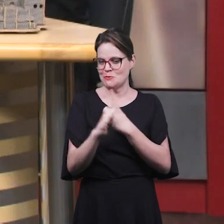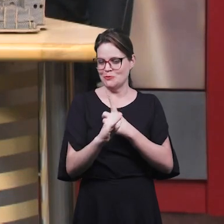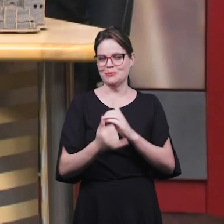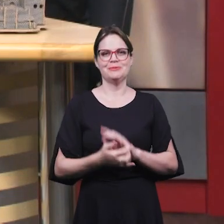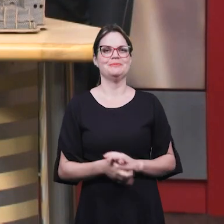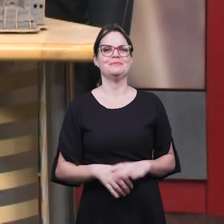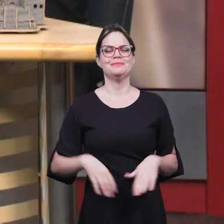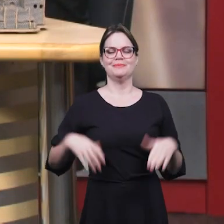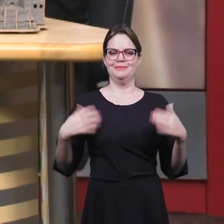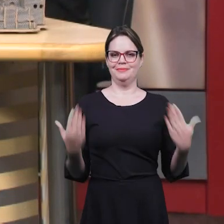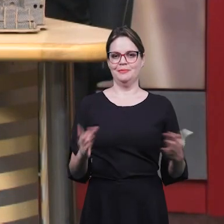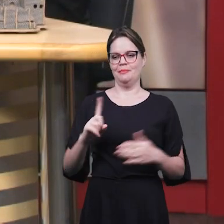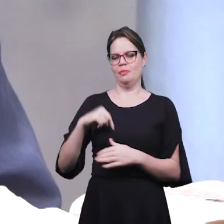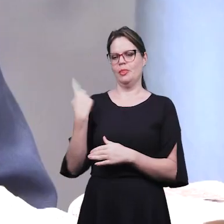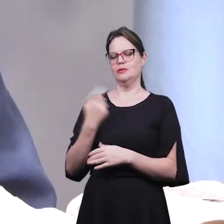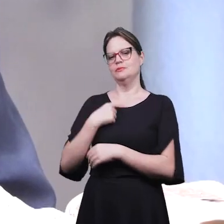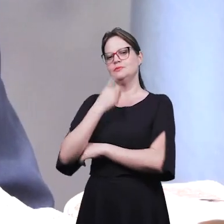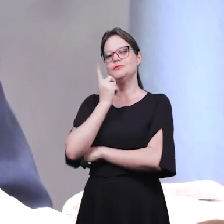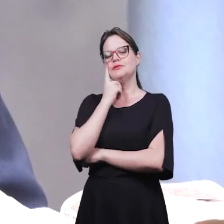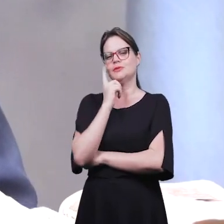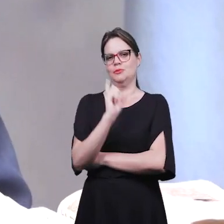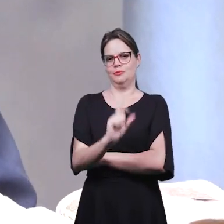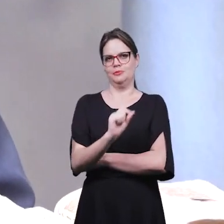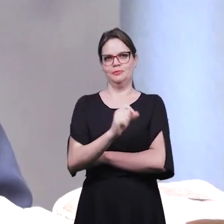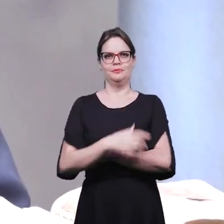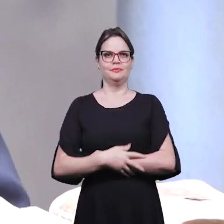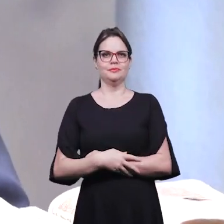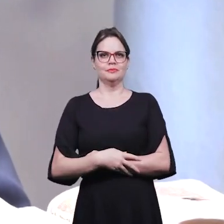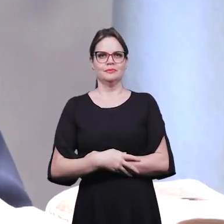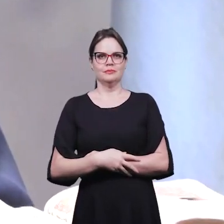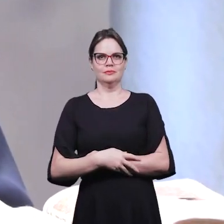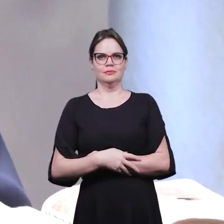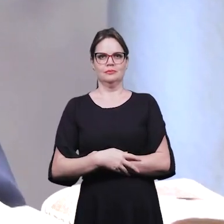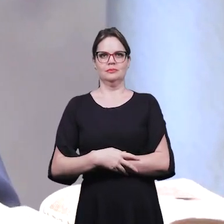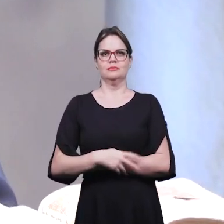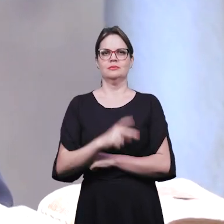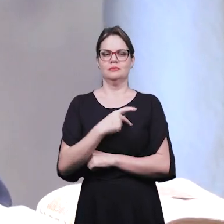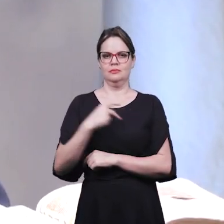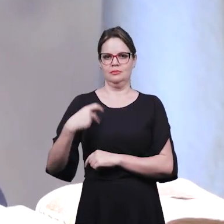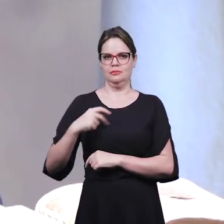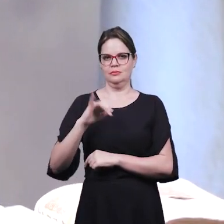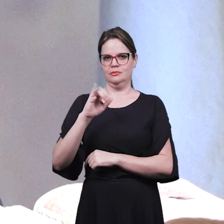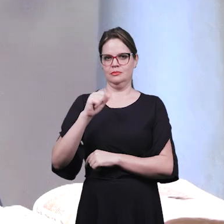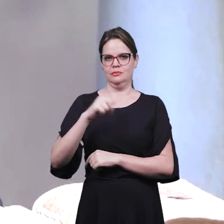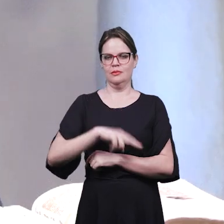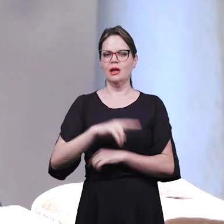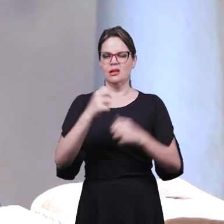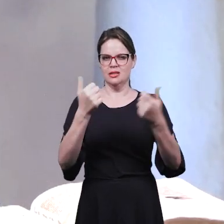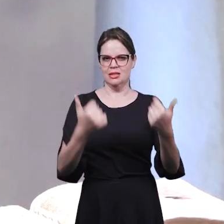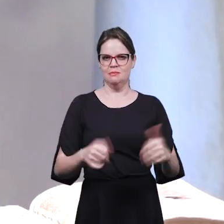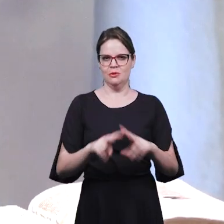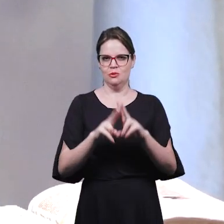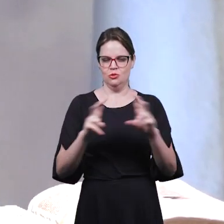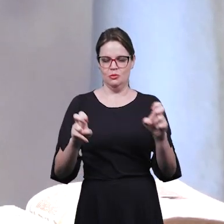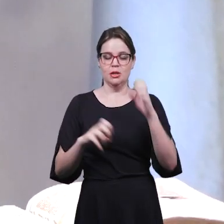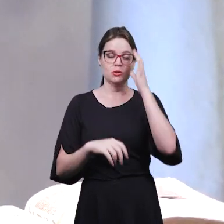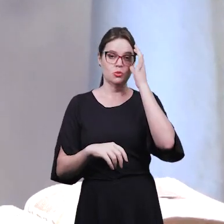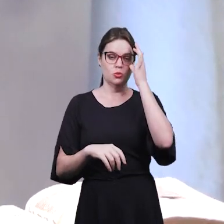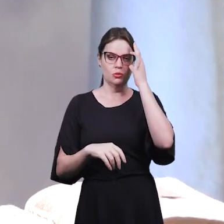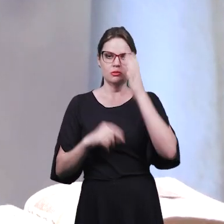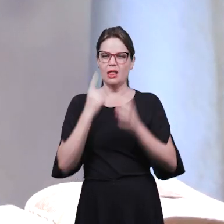e amigos, vamos ver aqui, nós vamos dar, o Ian vai dar alguma explicação sobre esse tanque, que é muito interessante, mas eu queria lembrar o